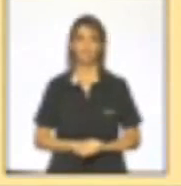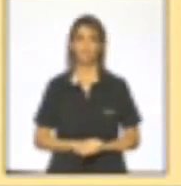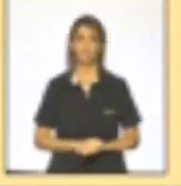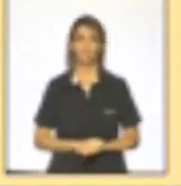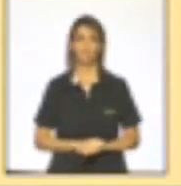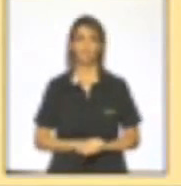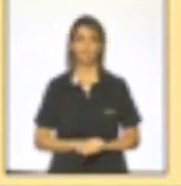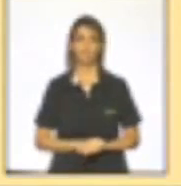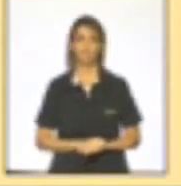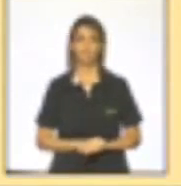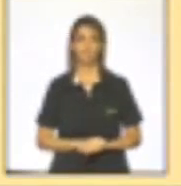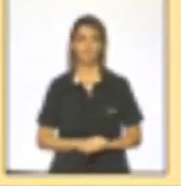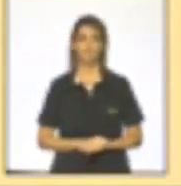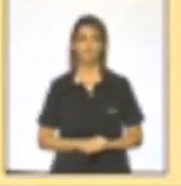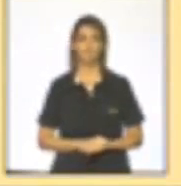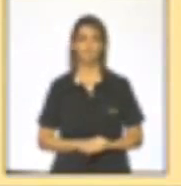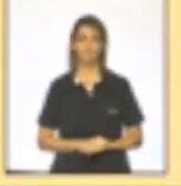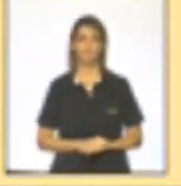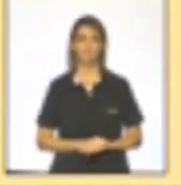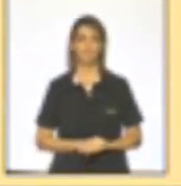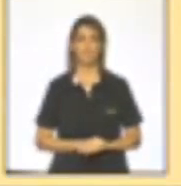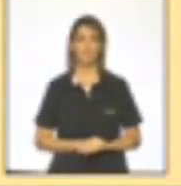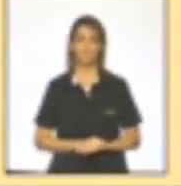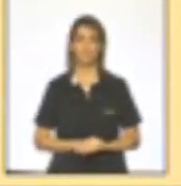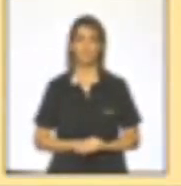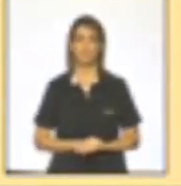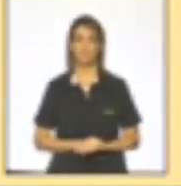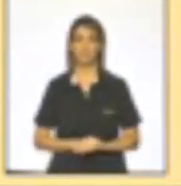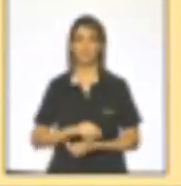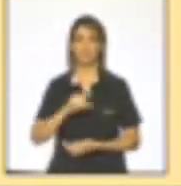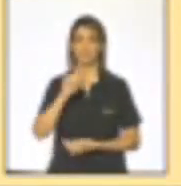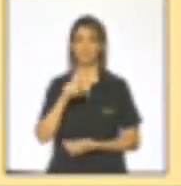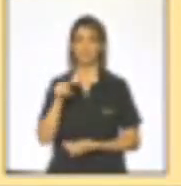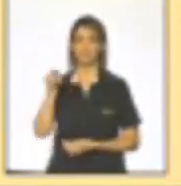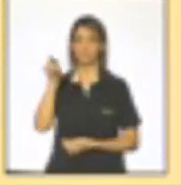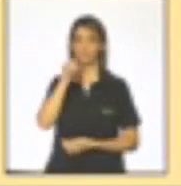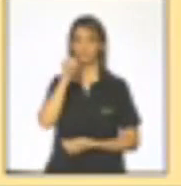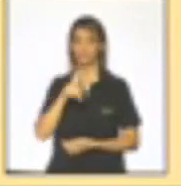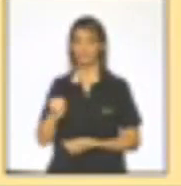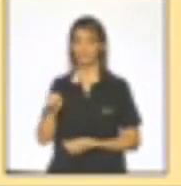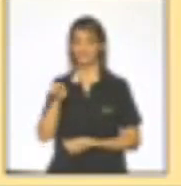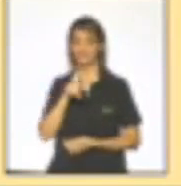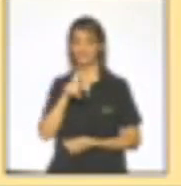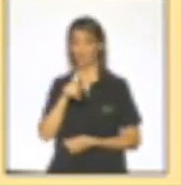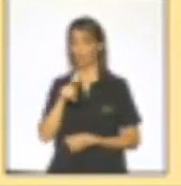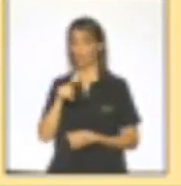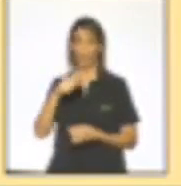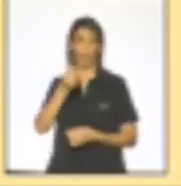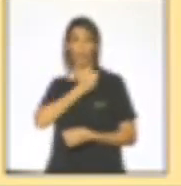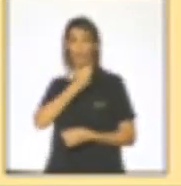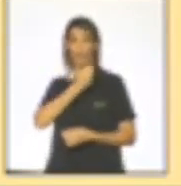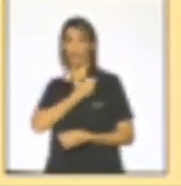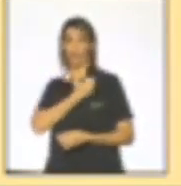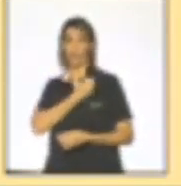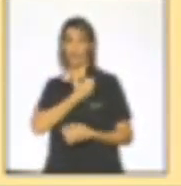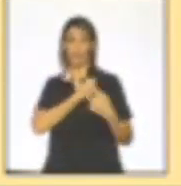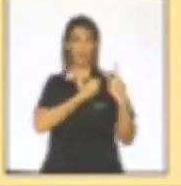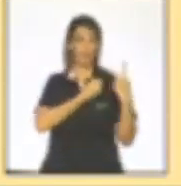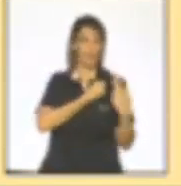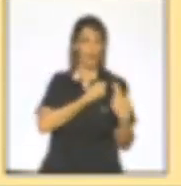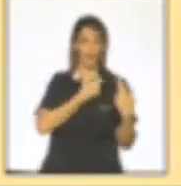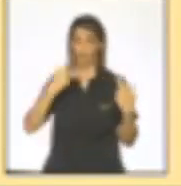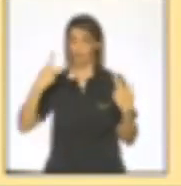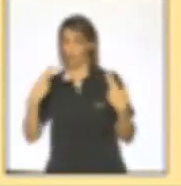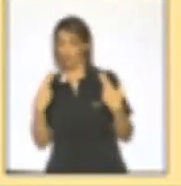Quadradinho e quadradinho. Vai sonhar com quadradinho, hein? Então, ó, que número vezes ele mesmo nessa conta que vai